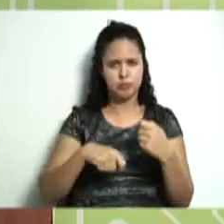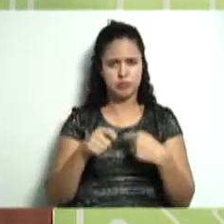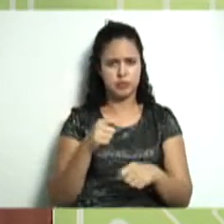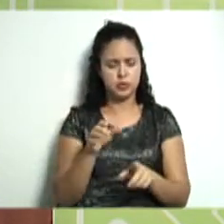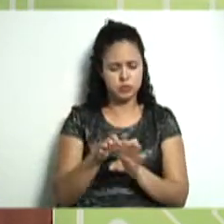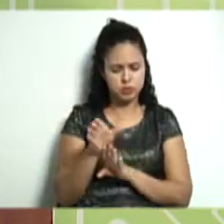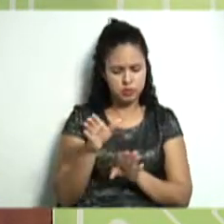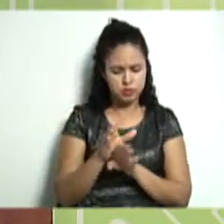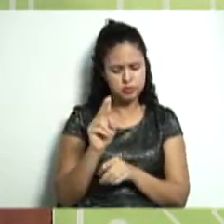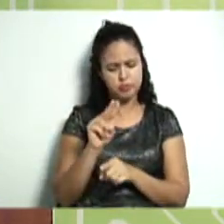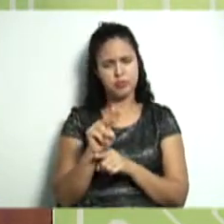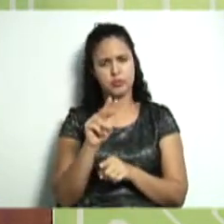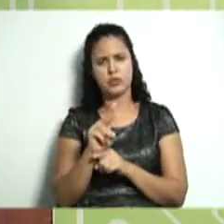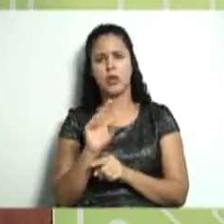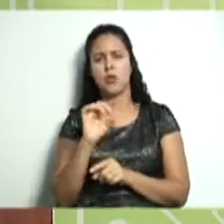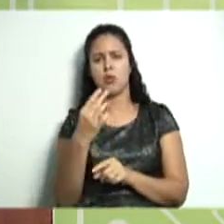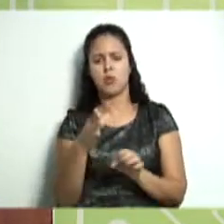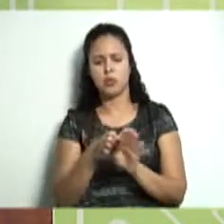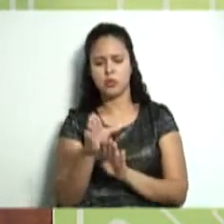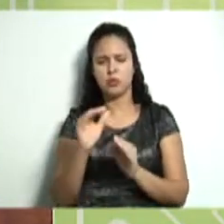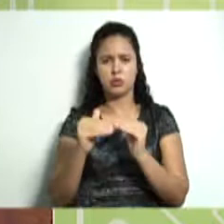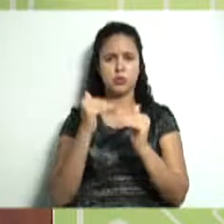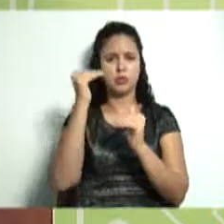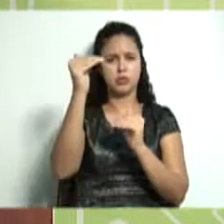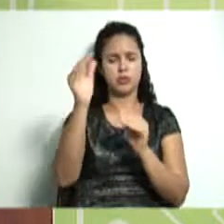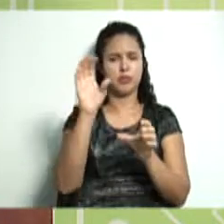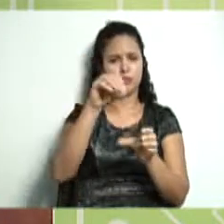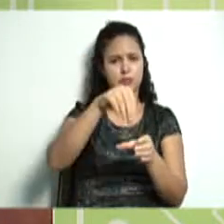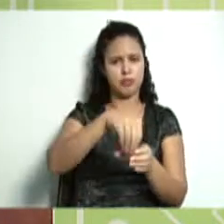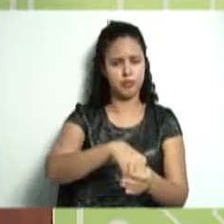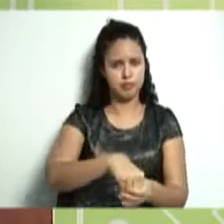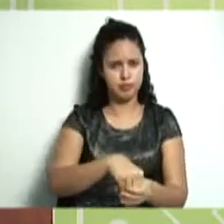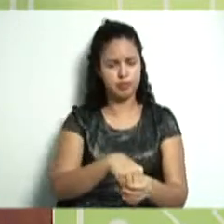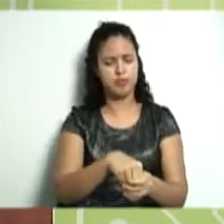ou do Conselho Superior dentro de uma